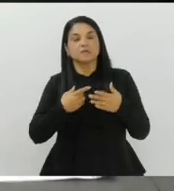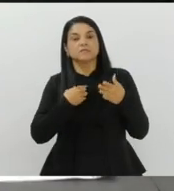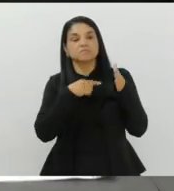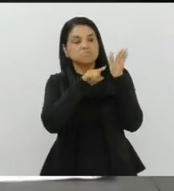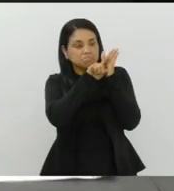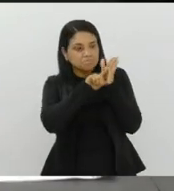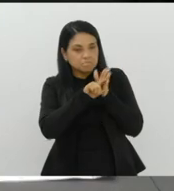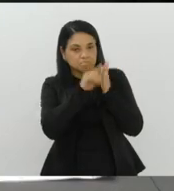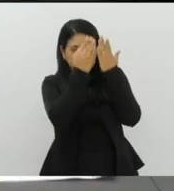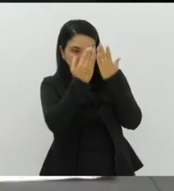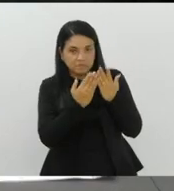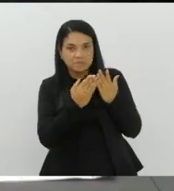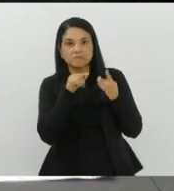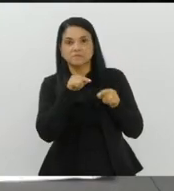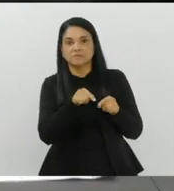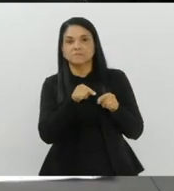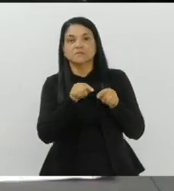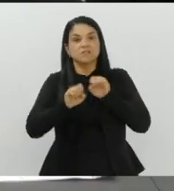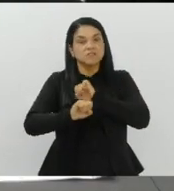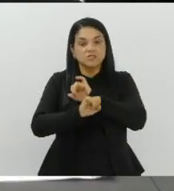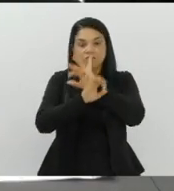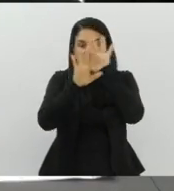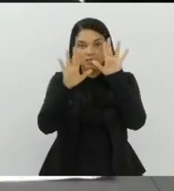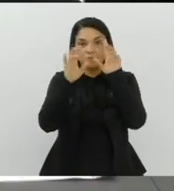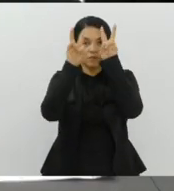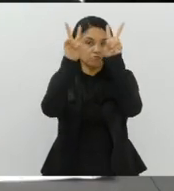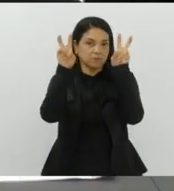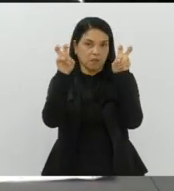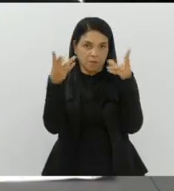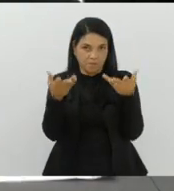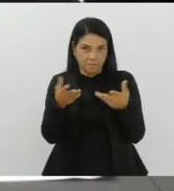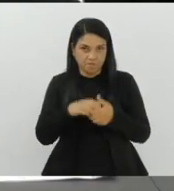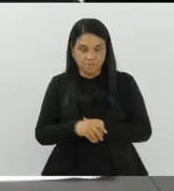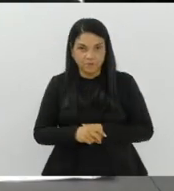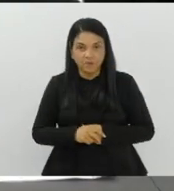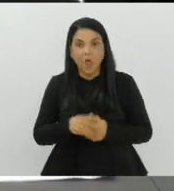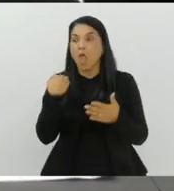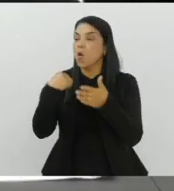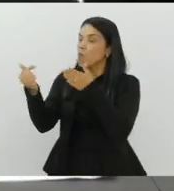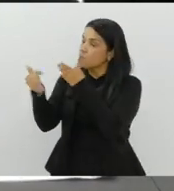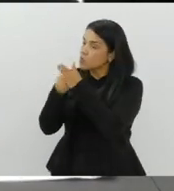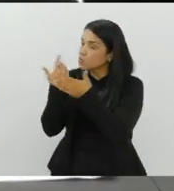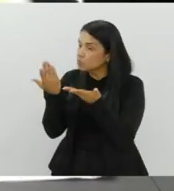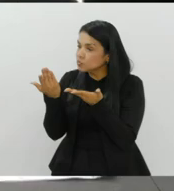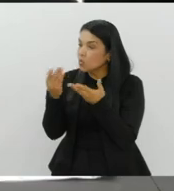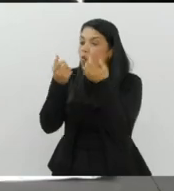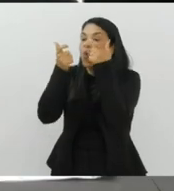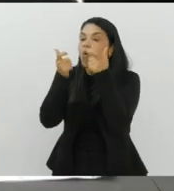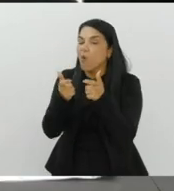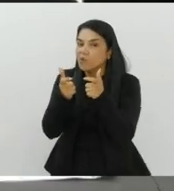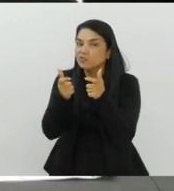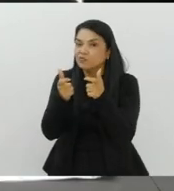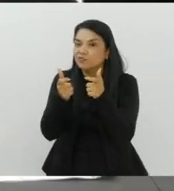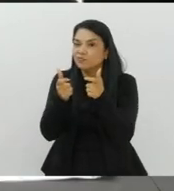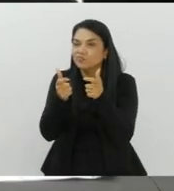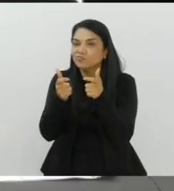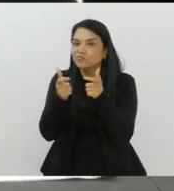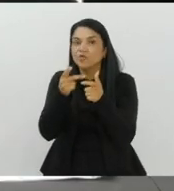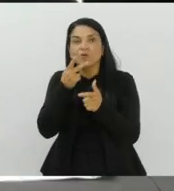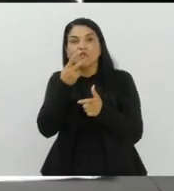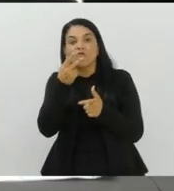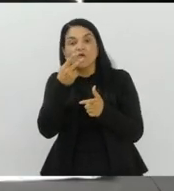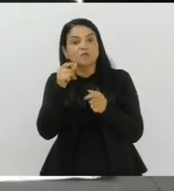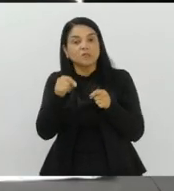necessárias e indispensáveis do completo esclarecimento do assunto. Aí eu me pergunto, onde eu estou dizendo que nós não vamos